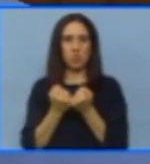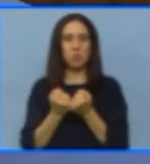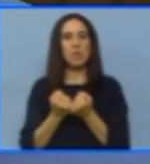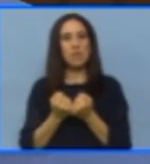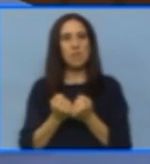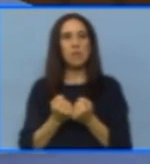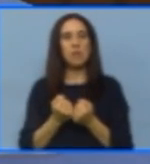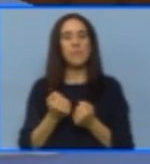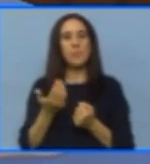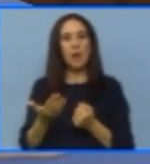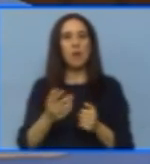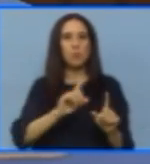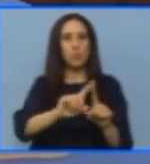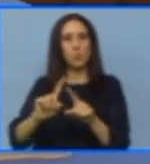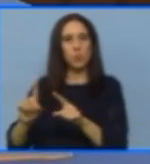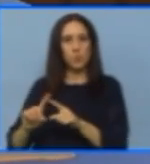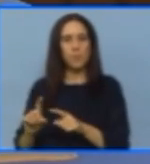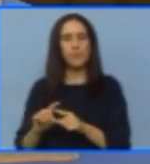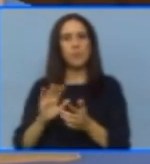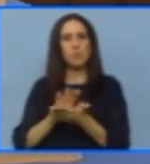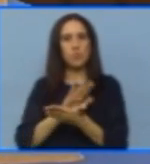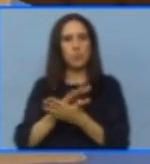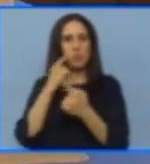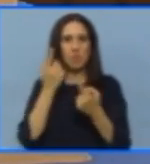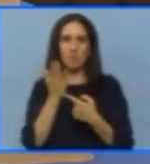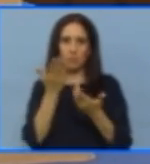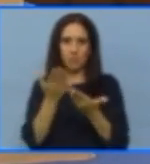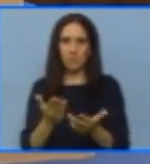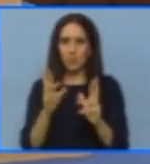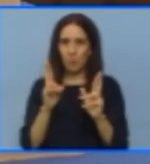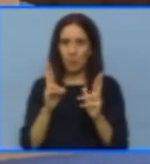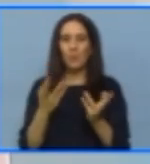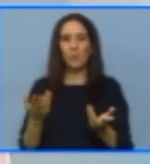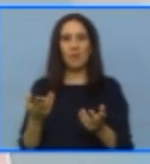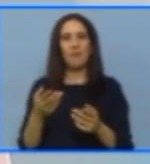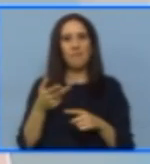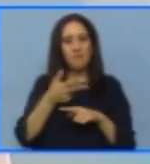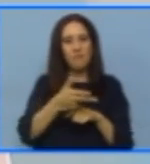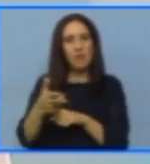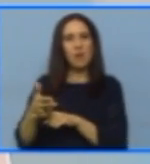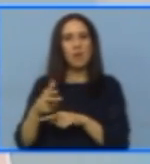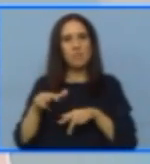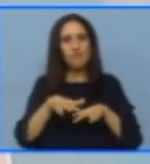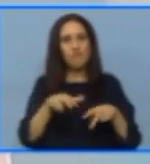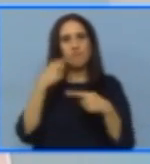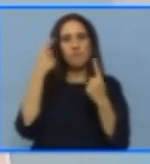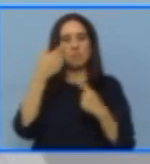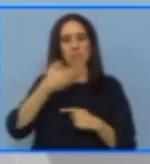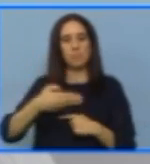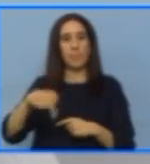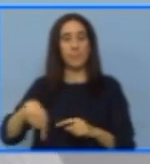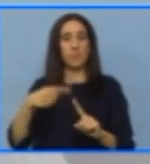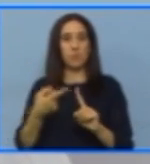diferentes peças que os órgãos de comunicação social, como será o vosso caso, espero eu, irão cobrir ao longo daquela semana. E este